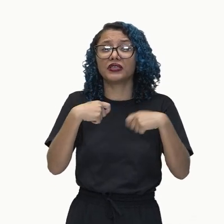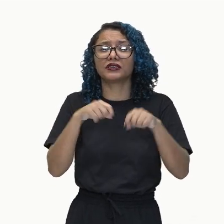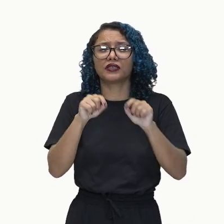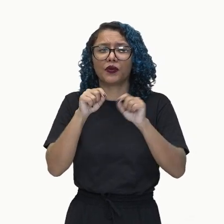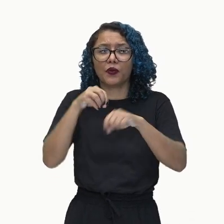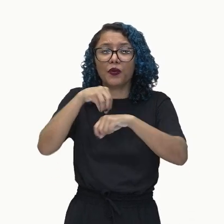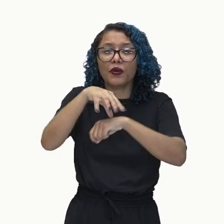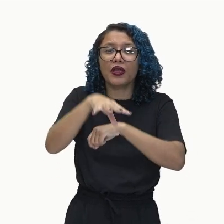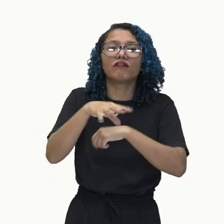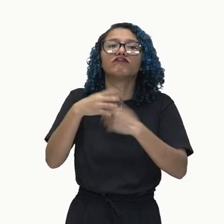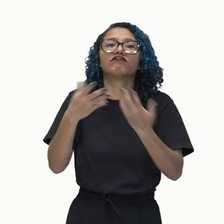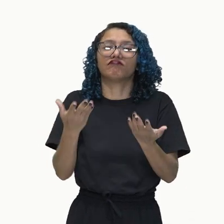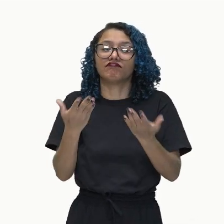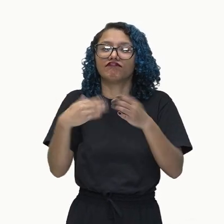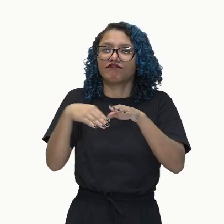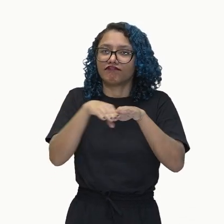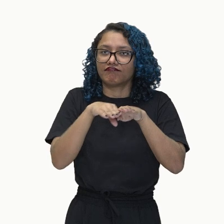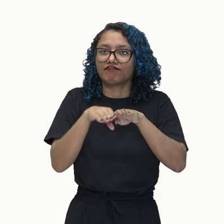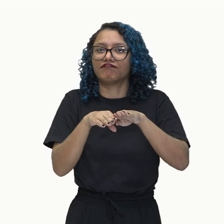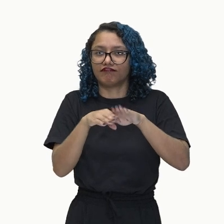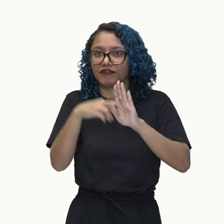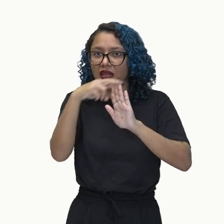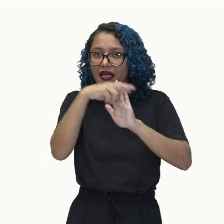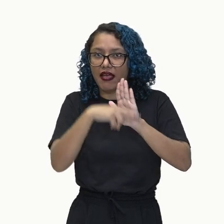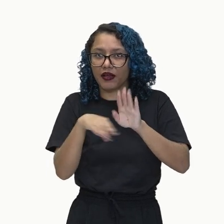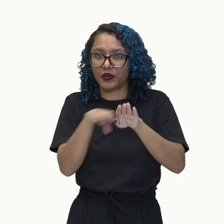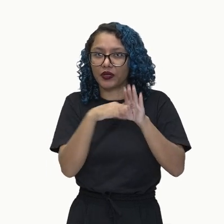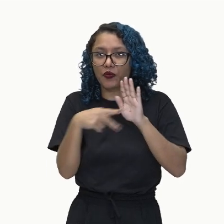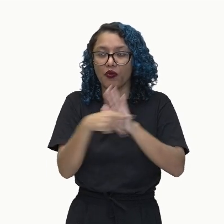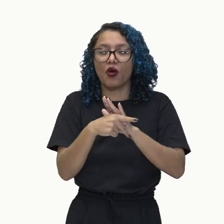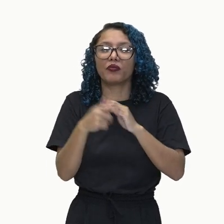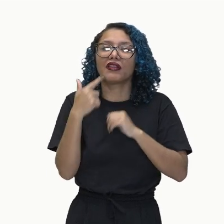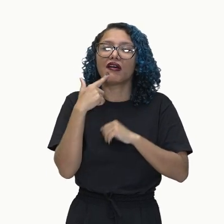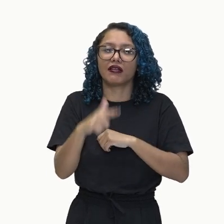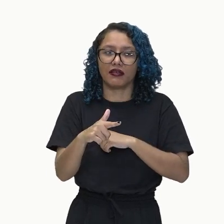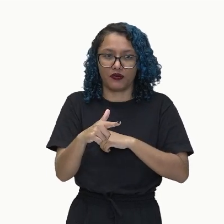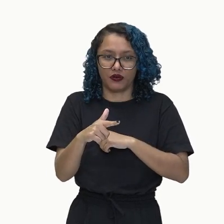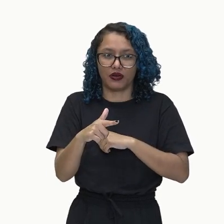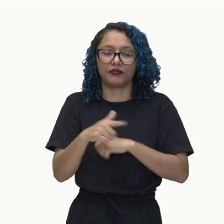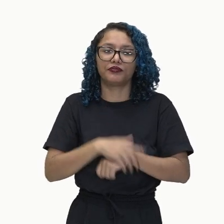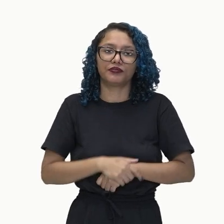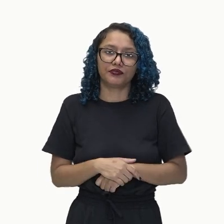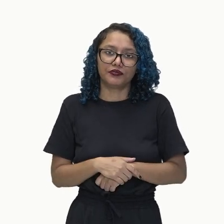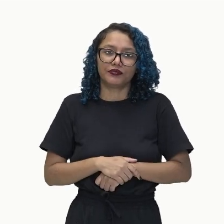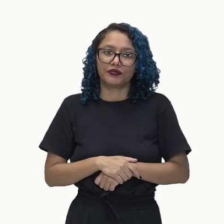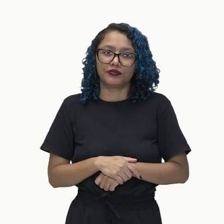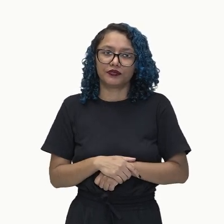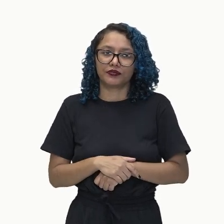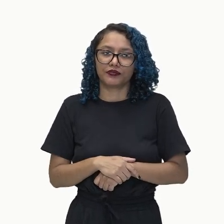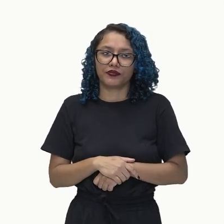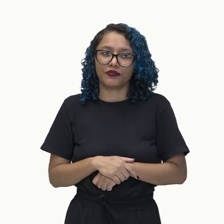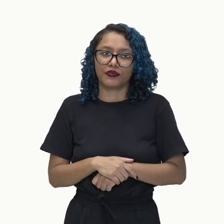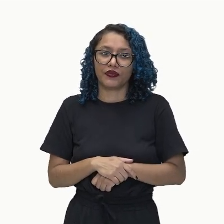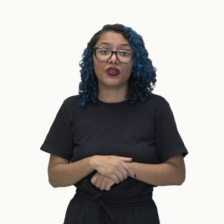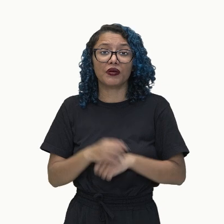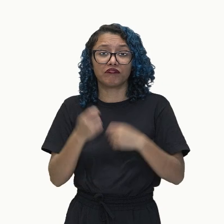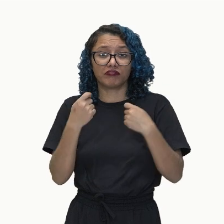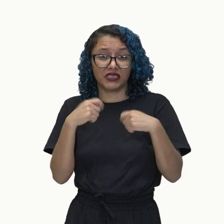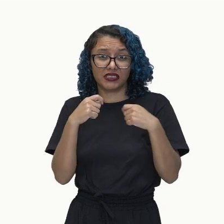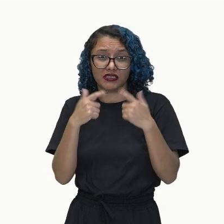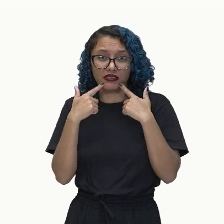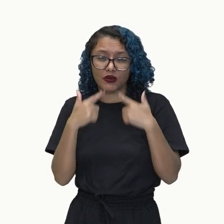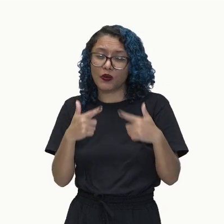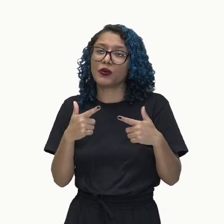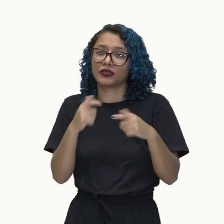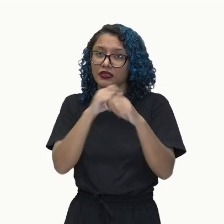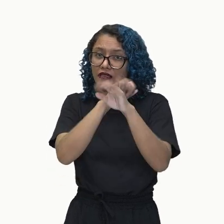resenhas. Então, clareza e objetividade pedem uma linguagem clara e objetiva, que